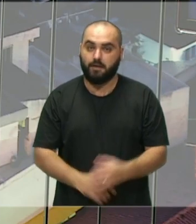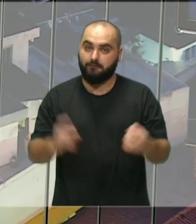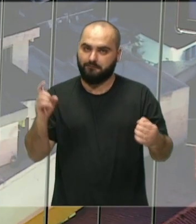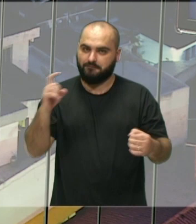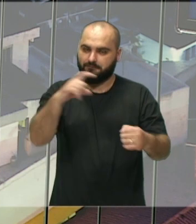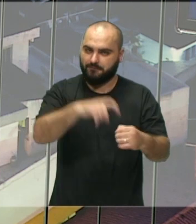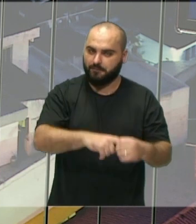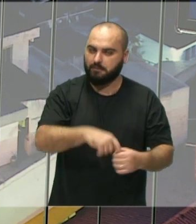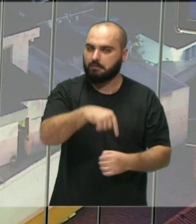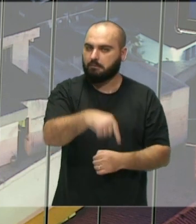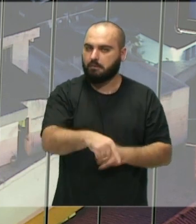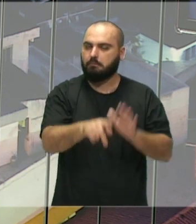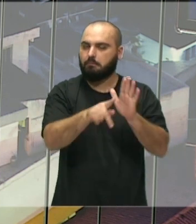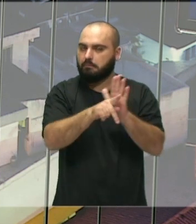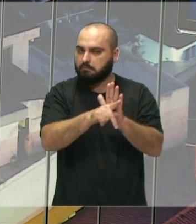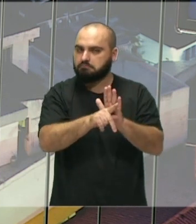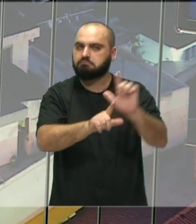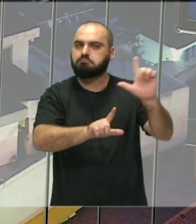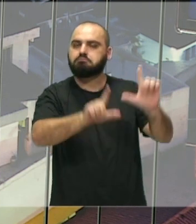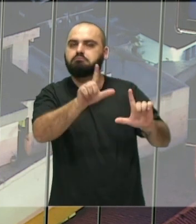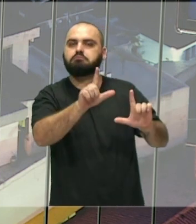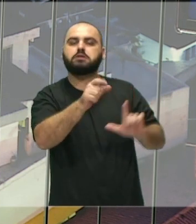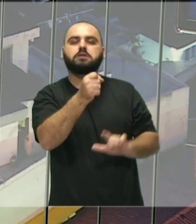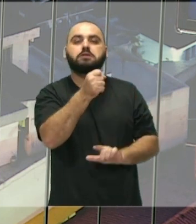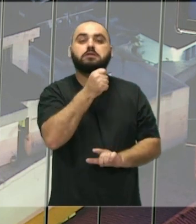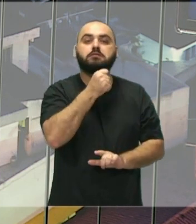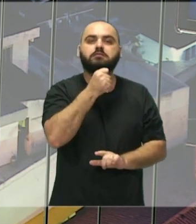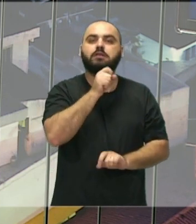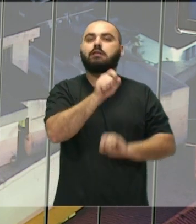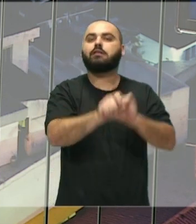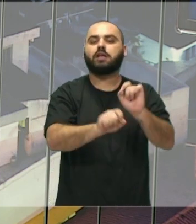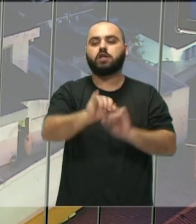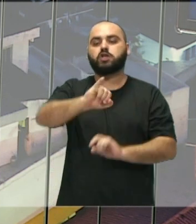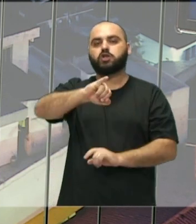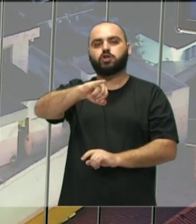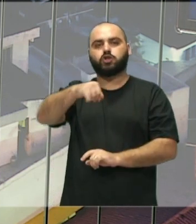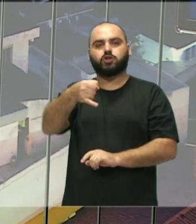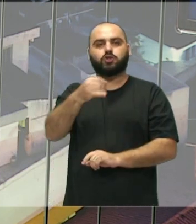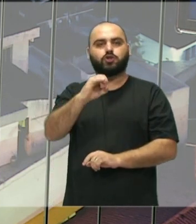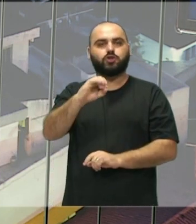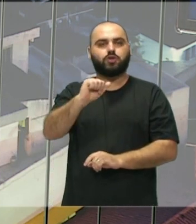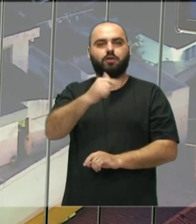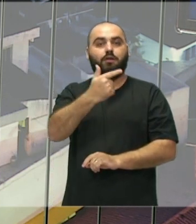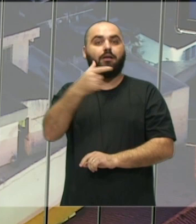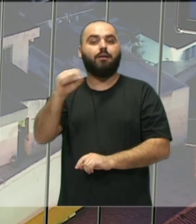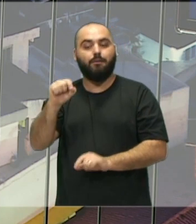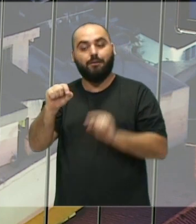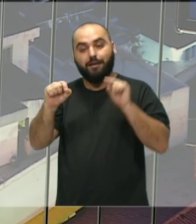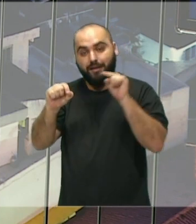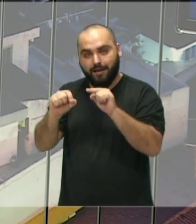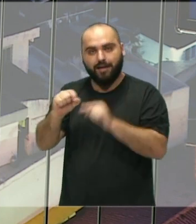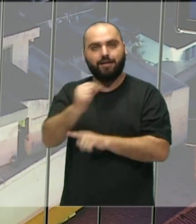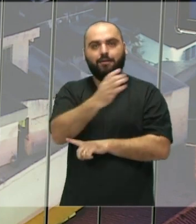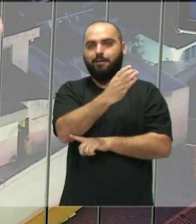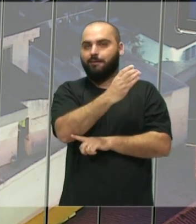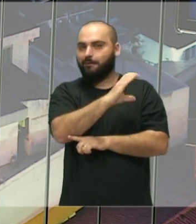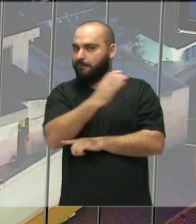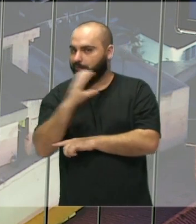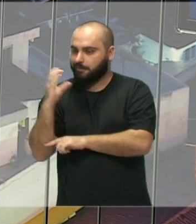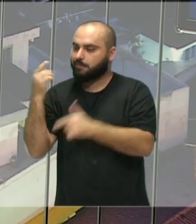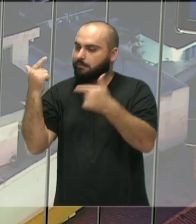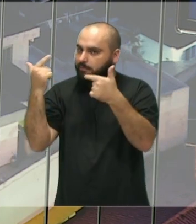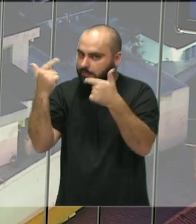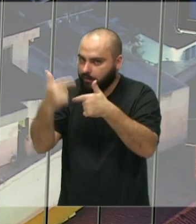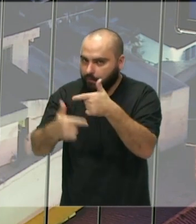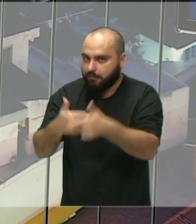Voltamos aqui neste Câmara Aberta, que hoje entrevista o João Luiz de Mantova, ele que coordena todo esse trabalho grandioso